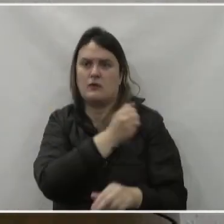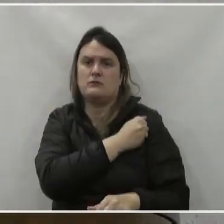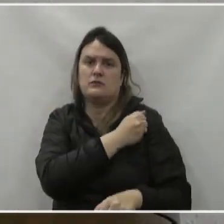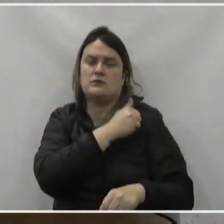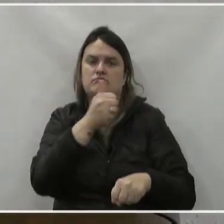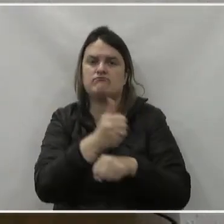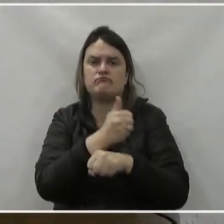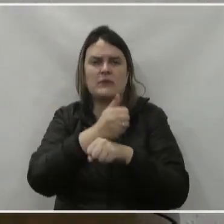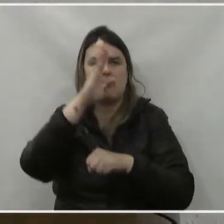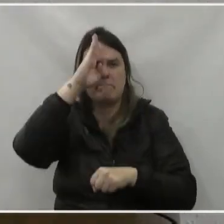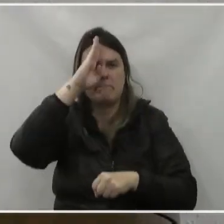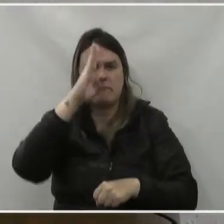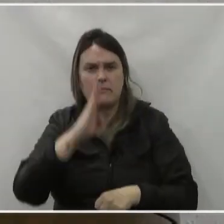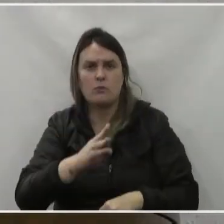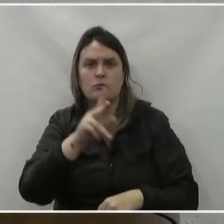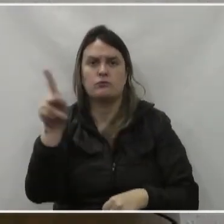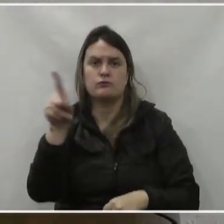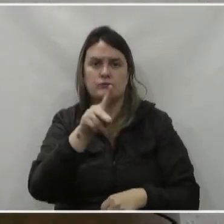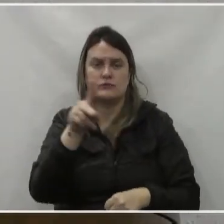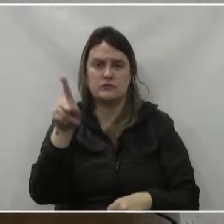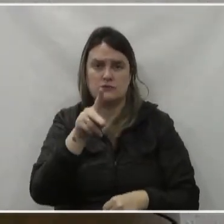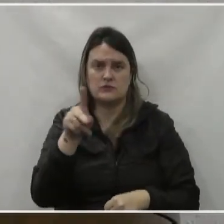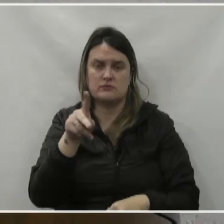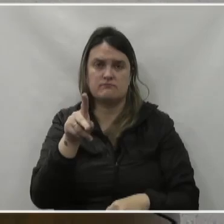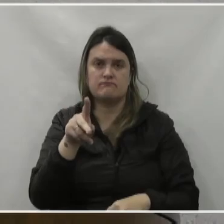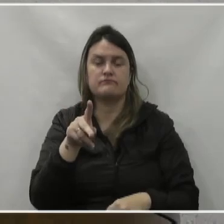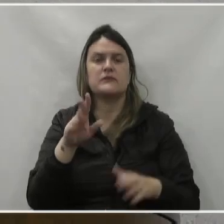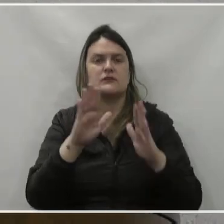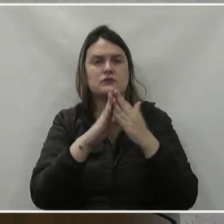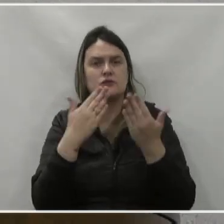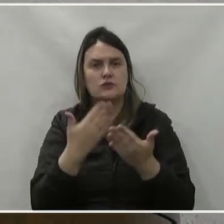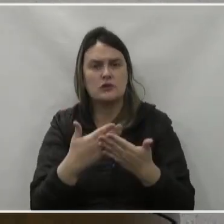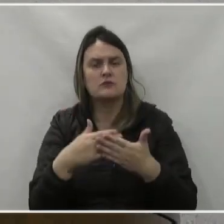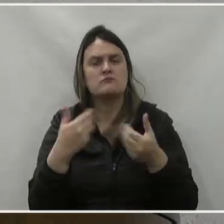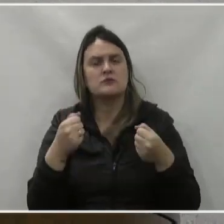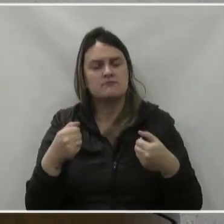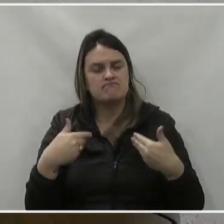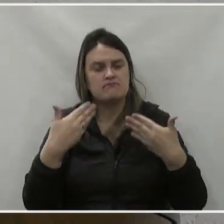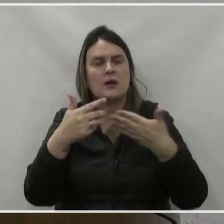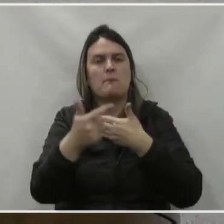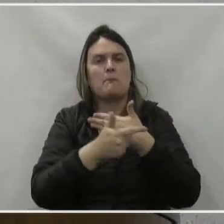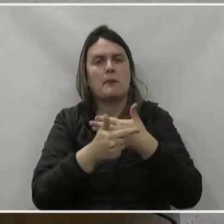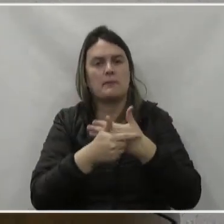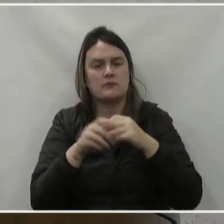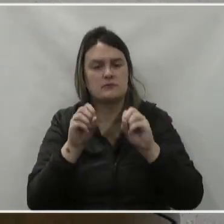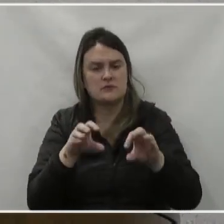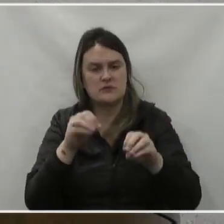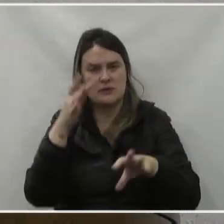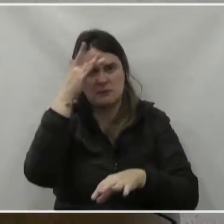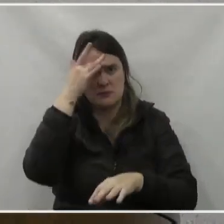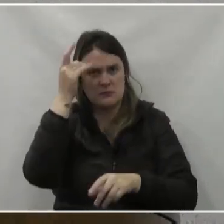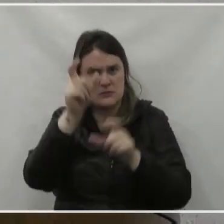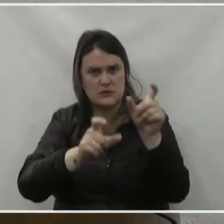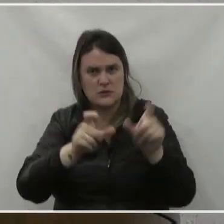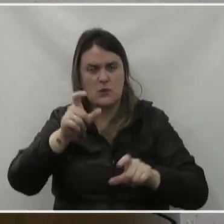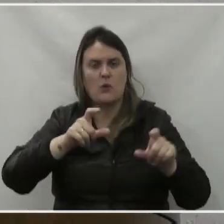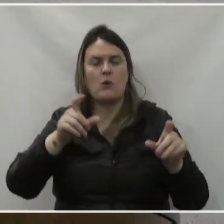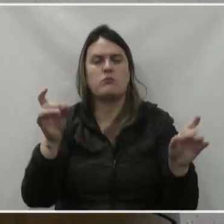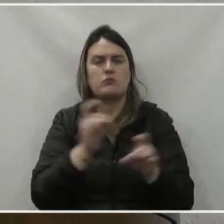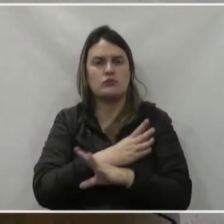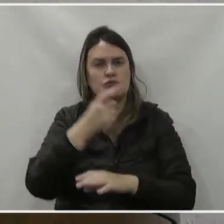e principalmente pelos professores, para que a escola possa cumprir seu papel de formar cidadãos preparados